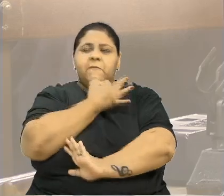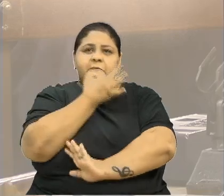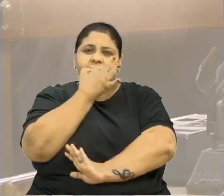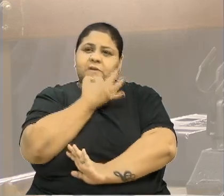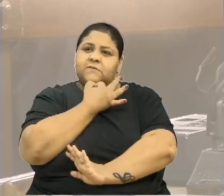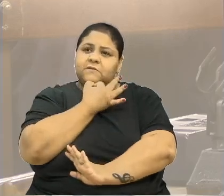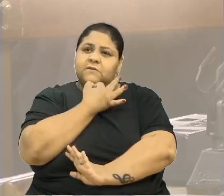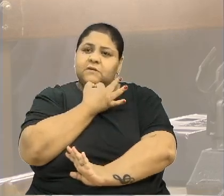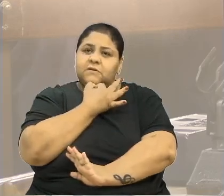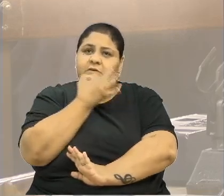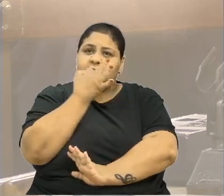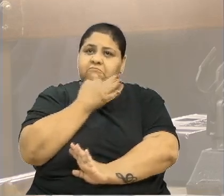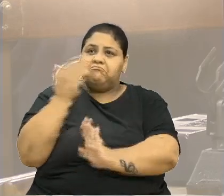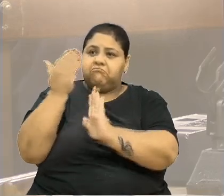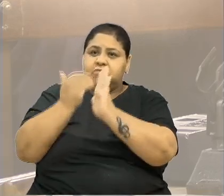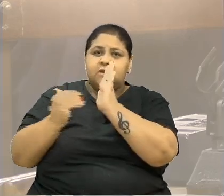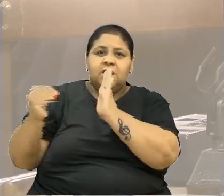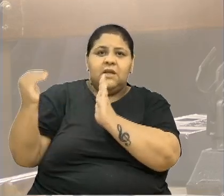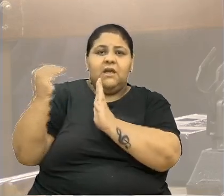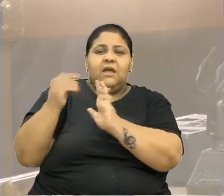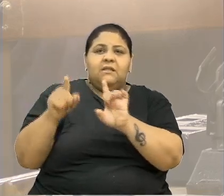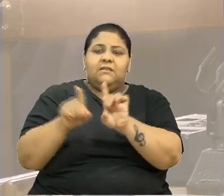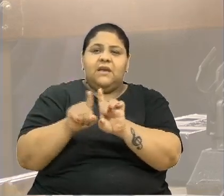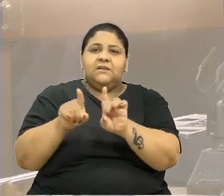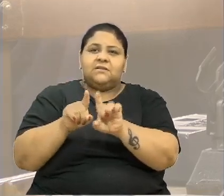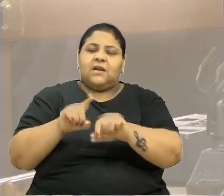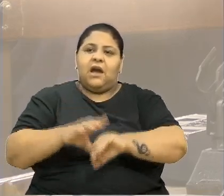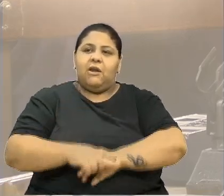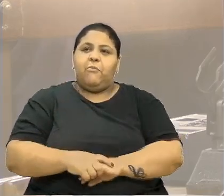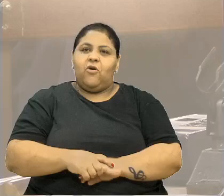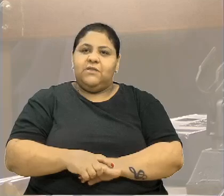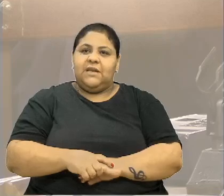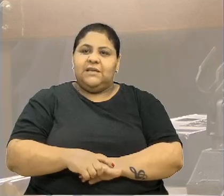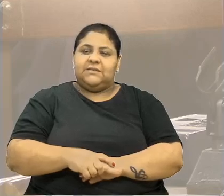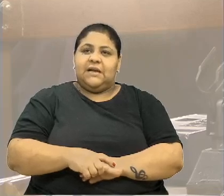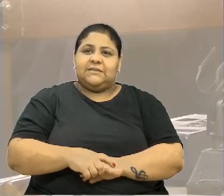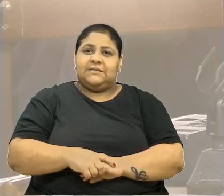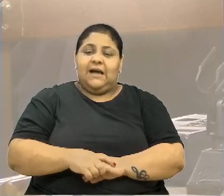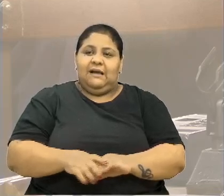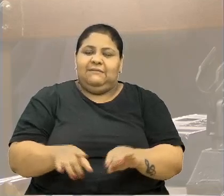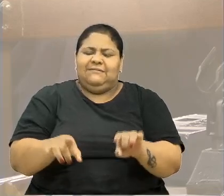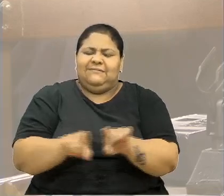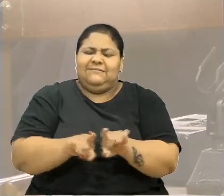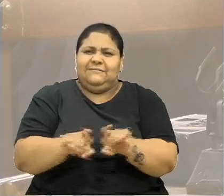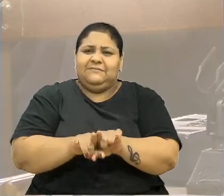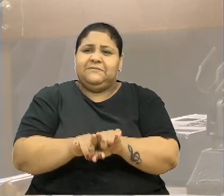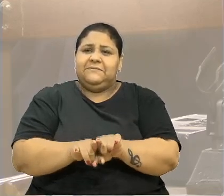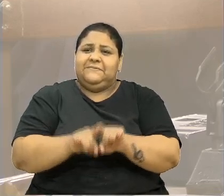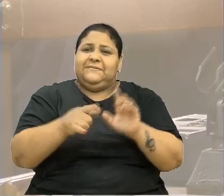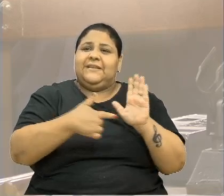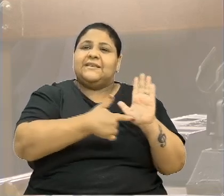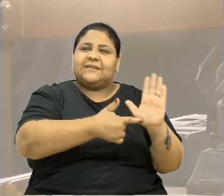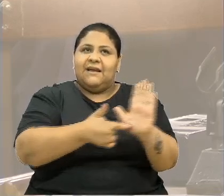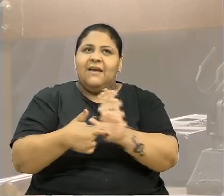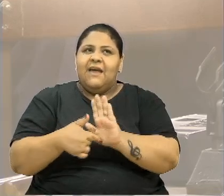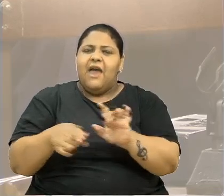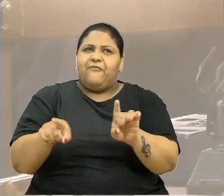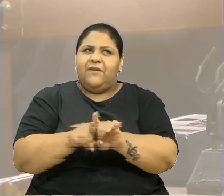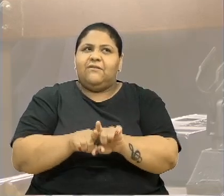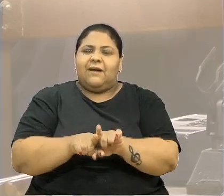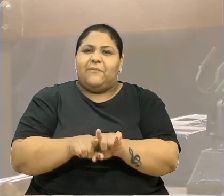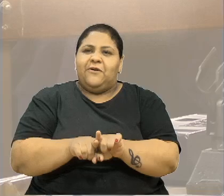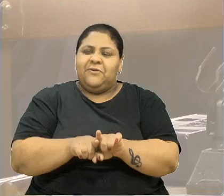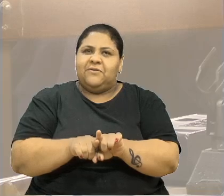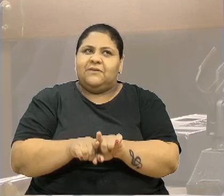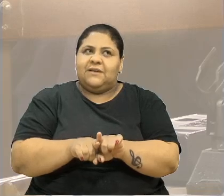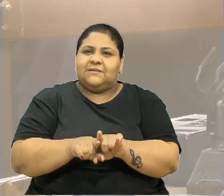do Sul fica no patamar onde diversas cidades enxergam Caxias do Sul, porque está lançando essa feira tão